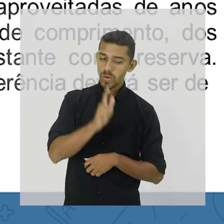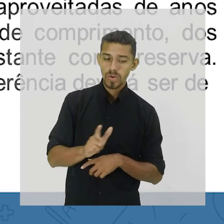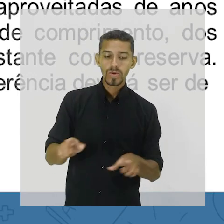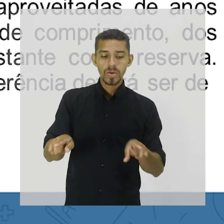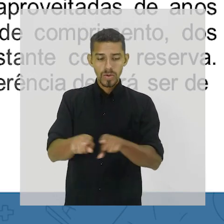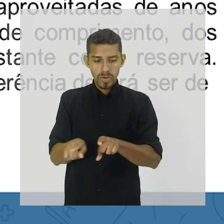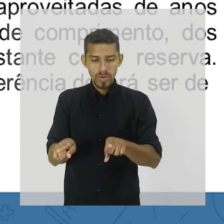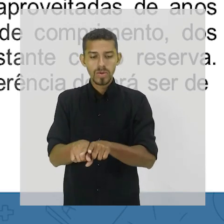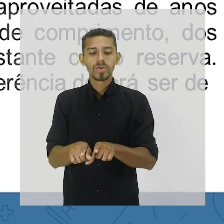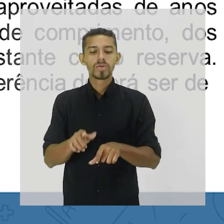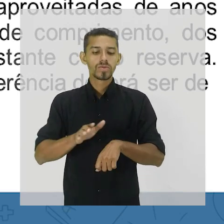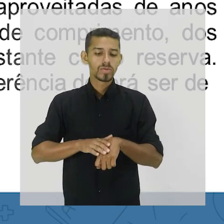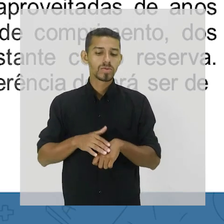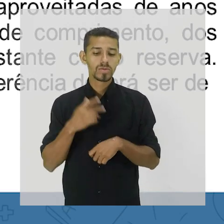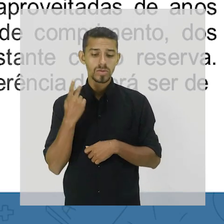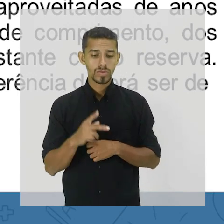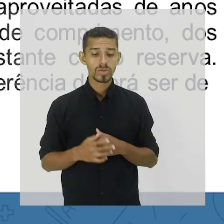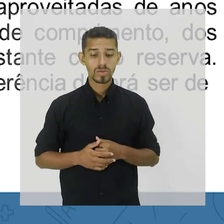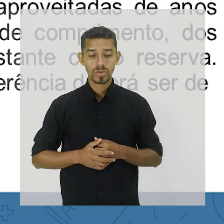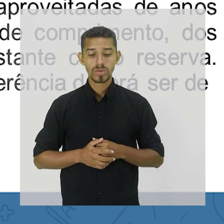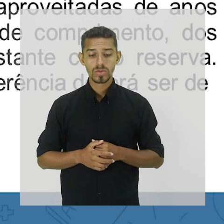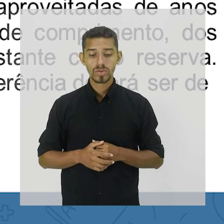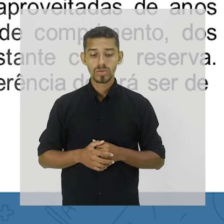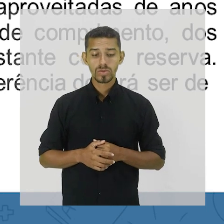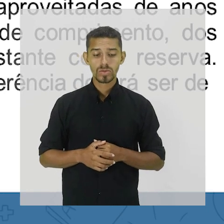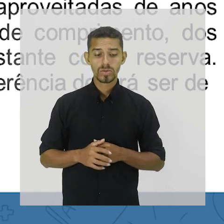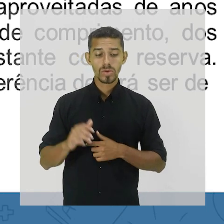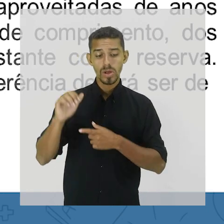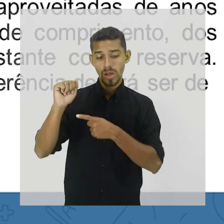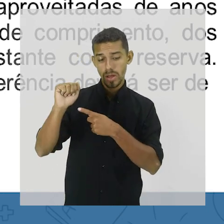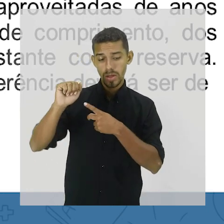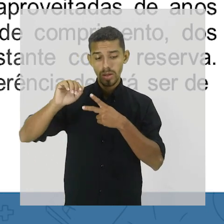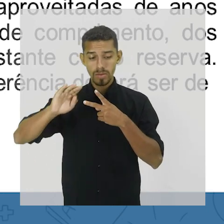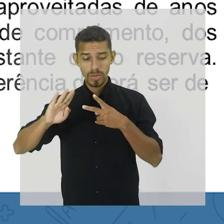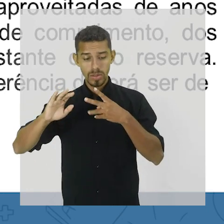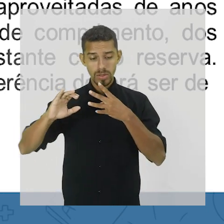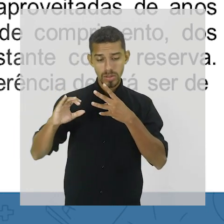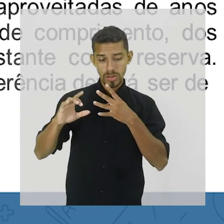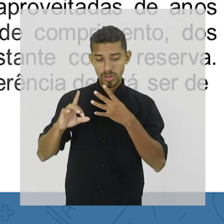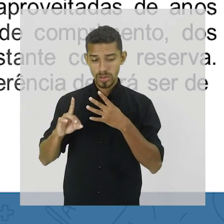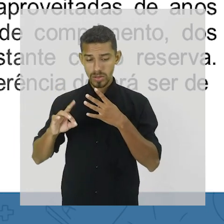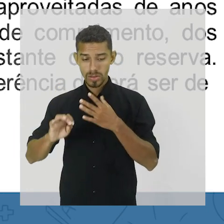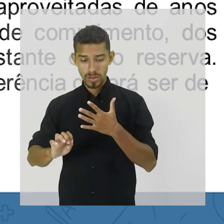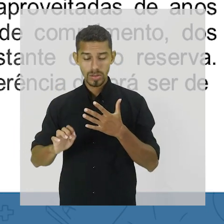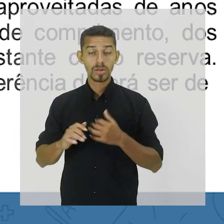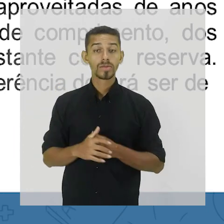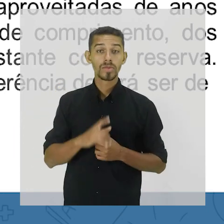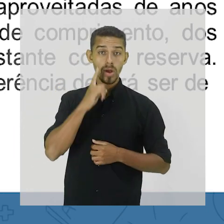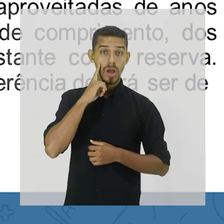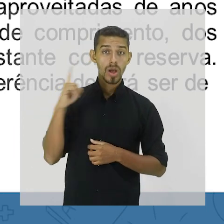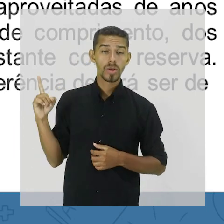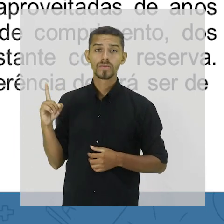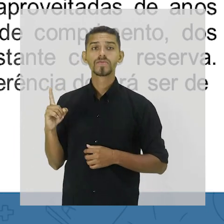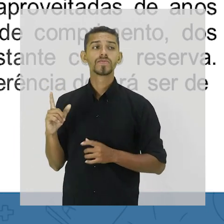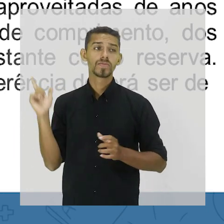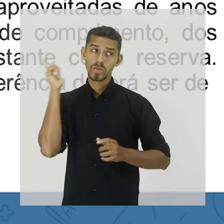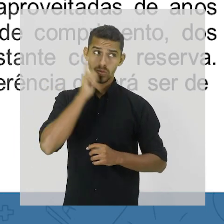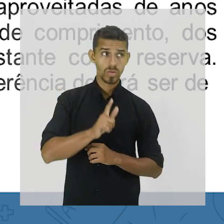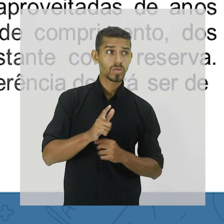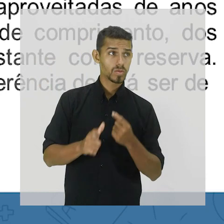ser Aí você tem as alternativas. Galera, o que acontece aqui? Ó? Vamos entender. Ele